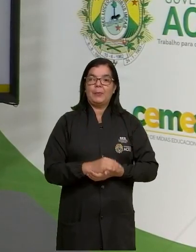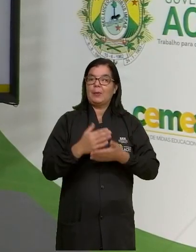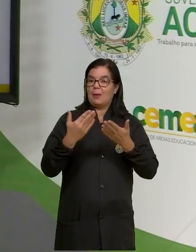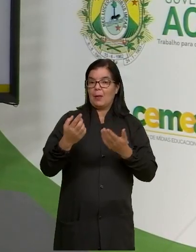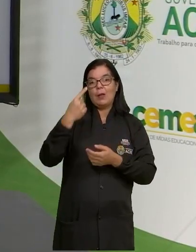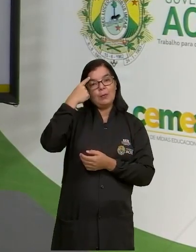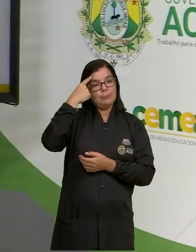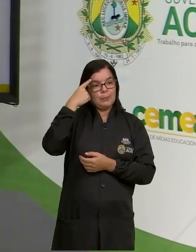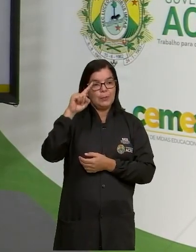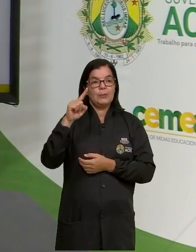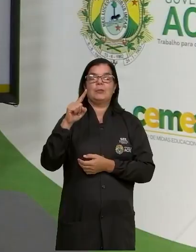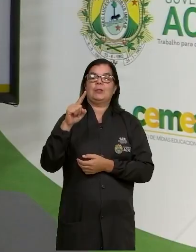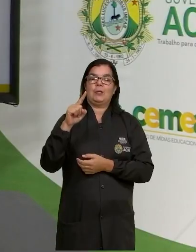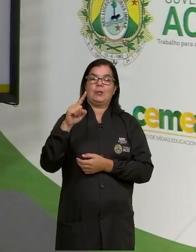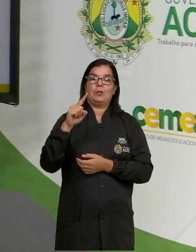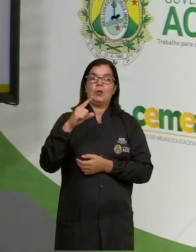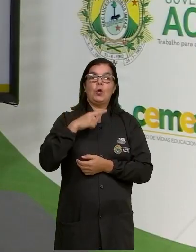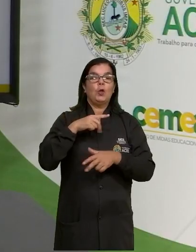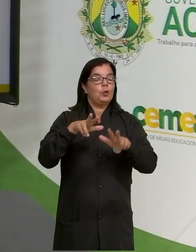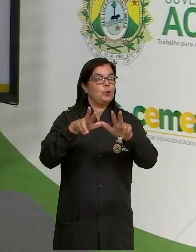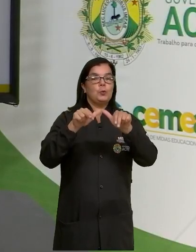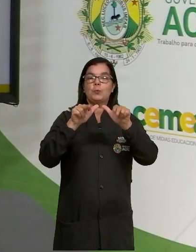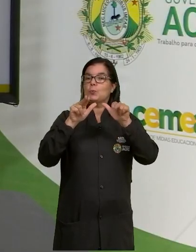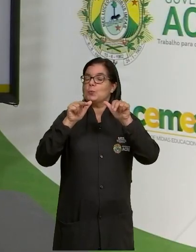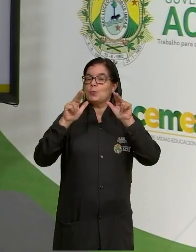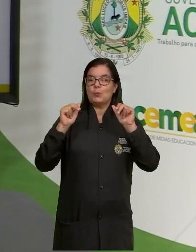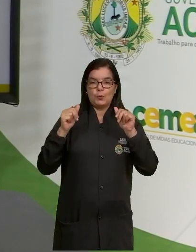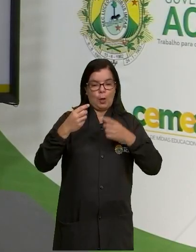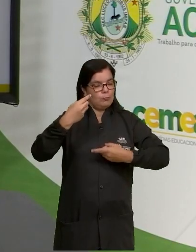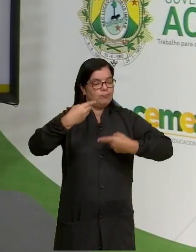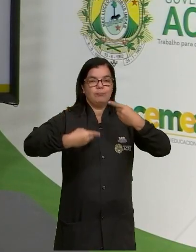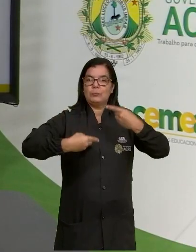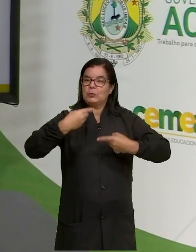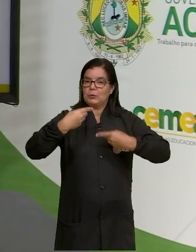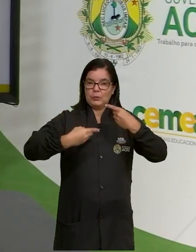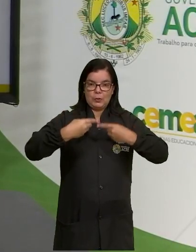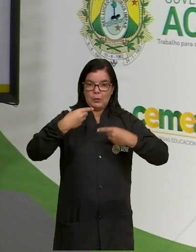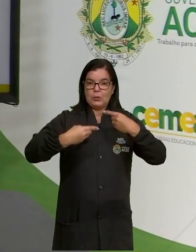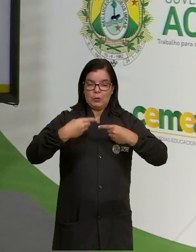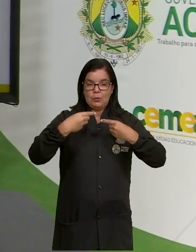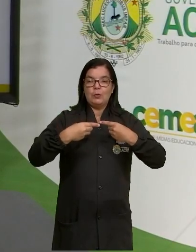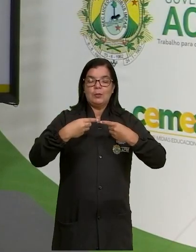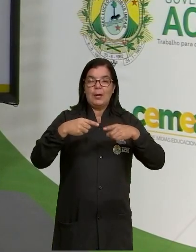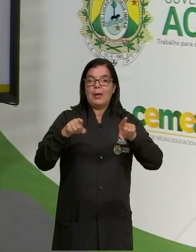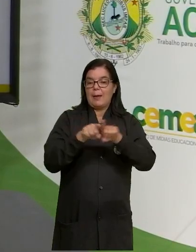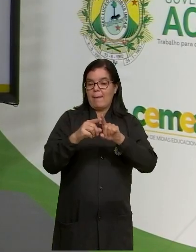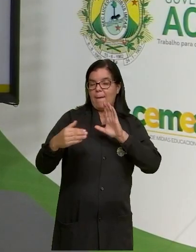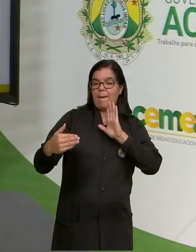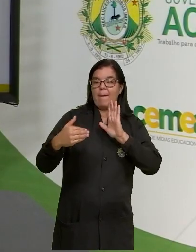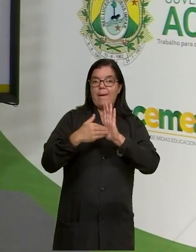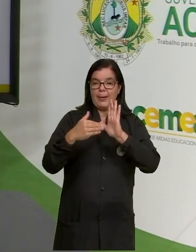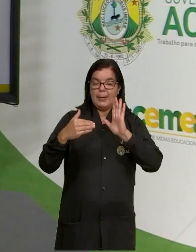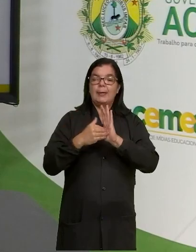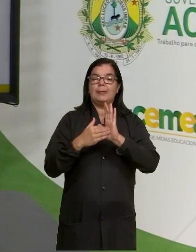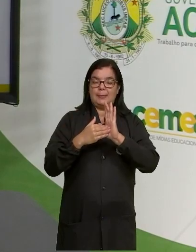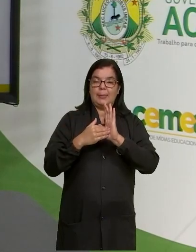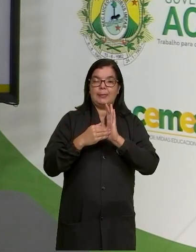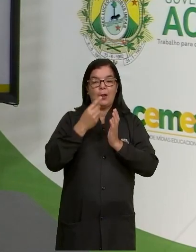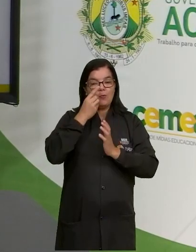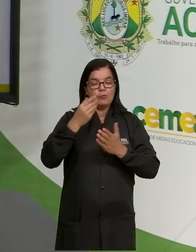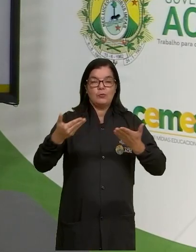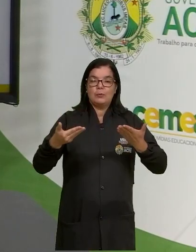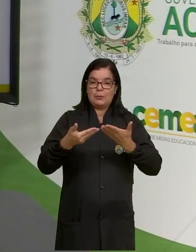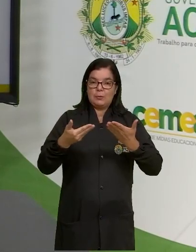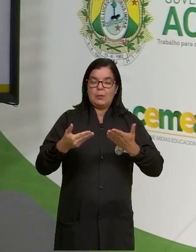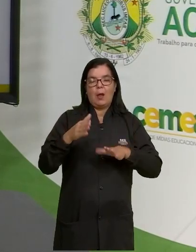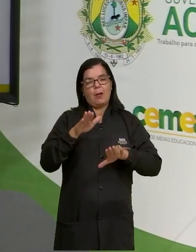uma ideia que ela nunca foi discutida, desde Heráclito até os nossos dias.